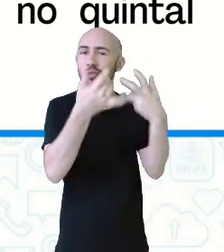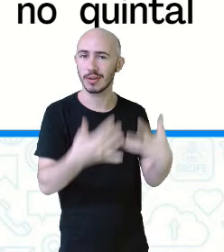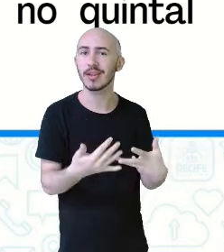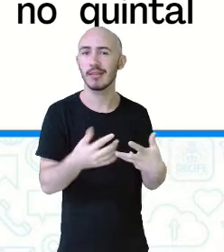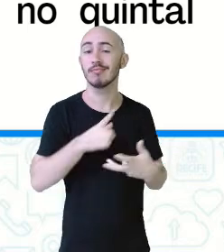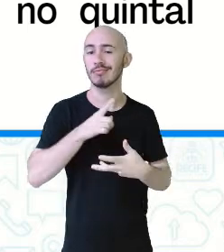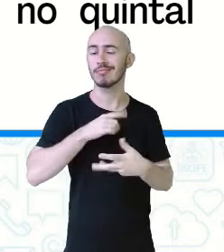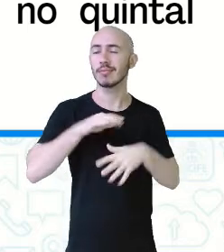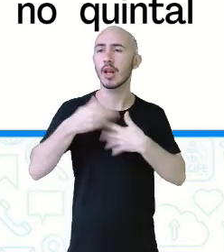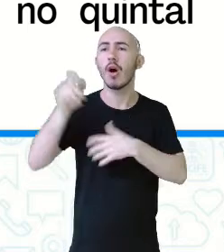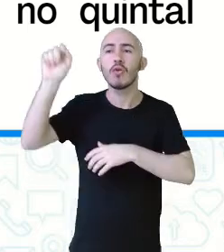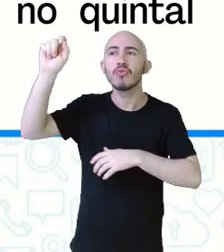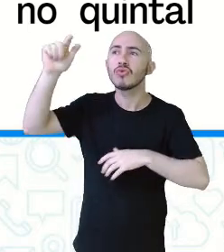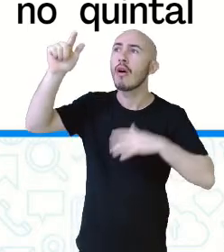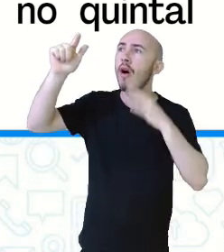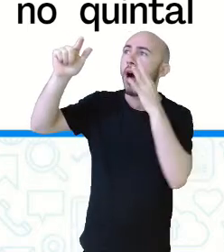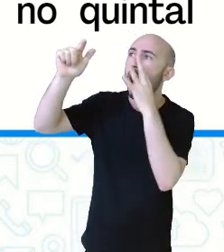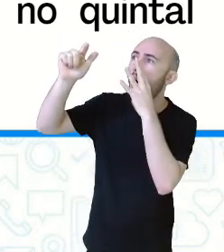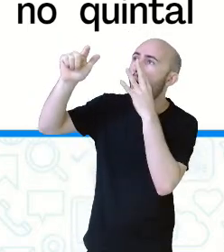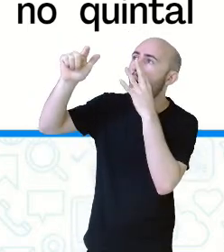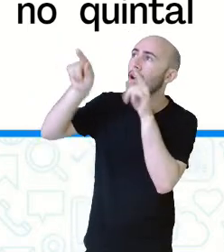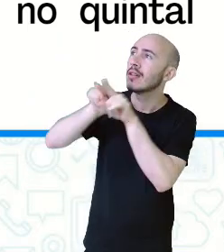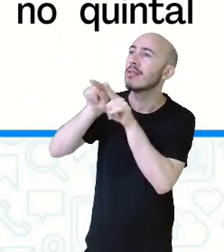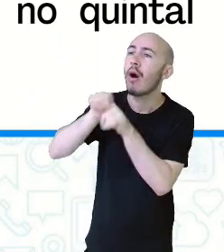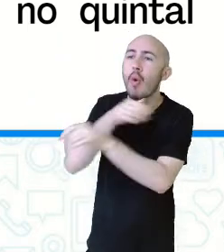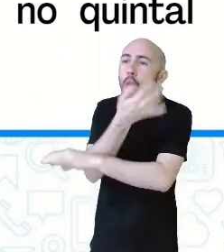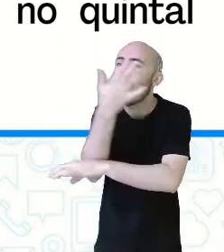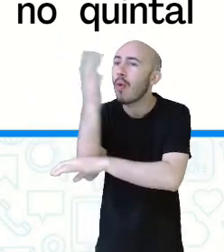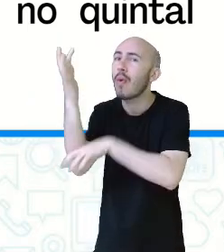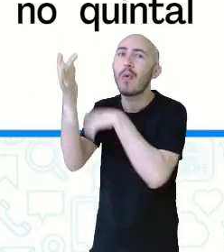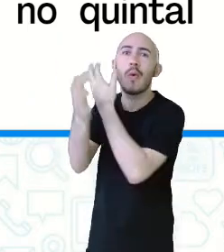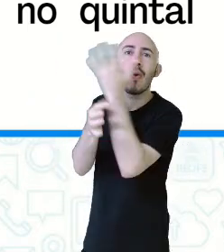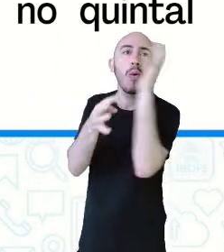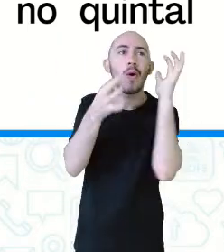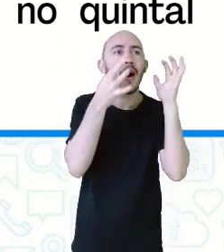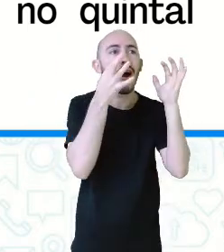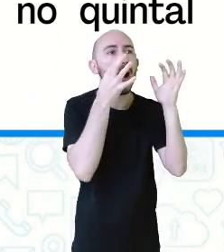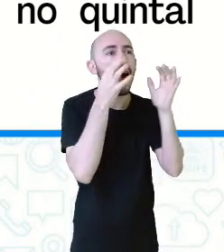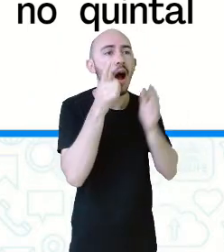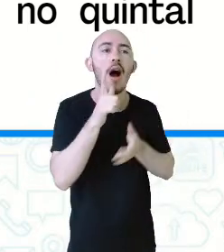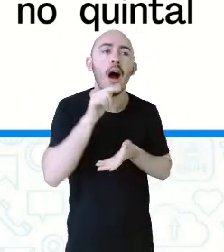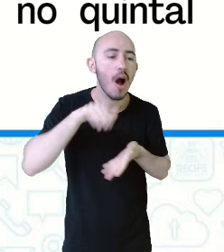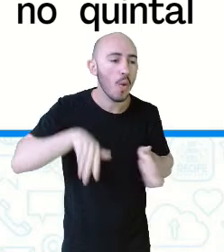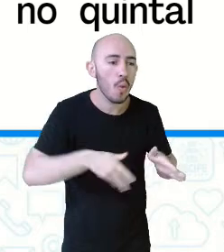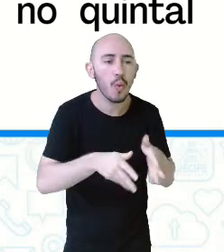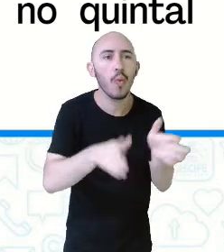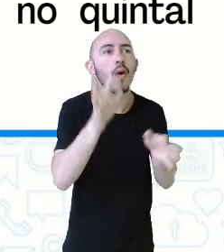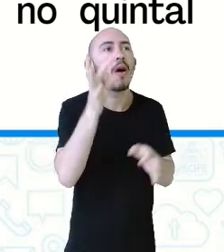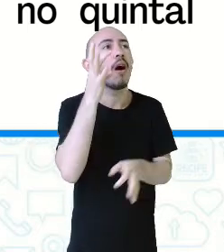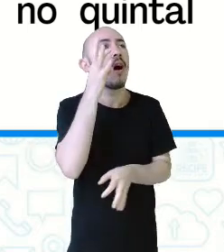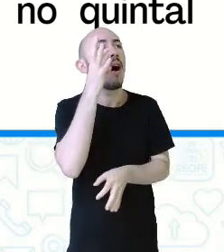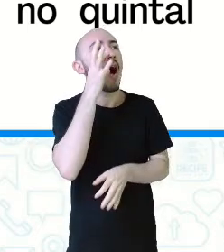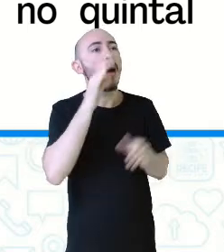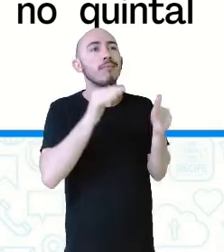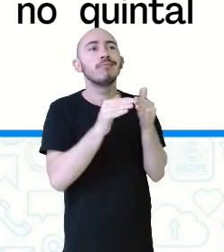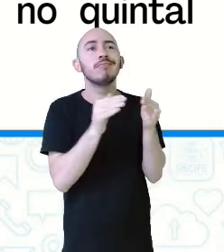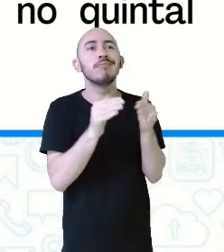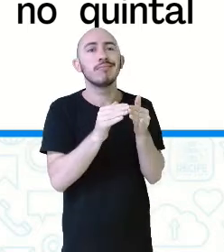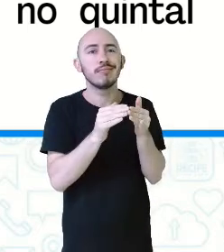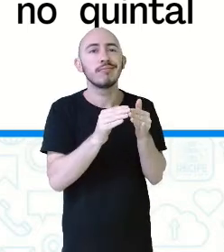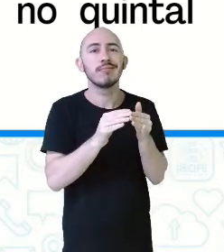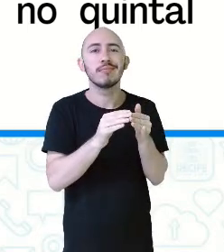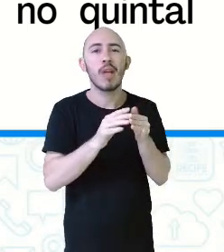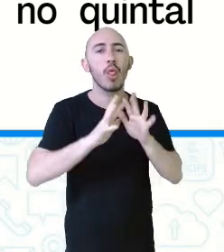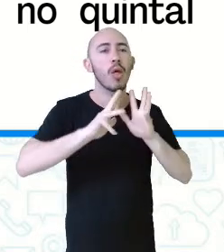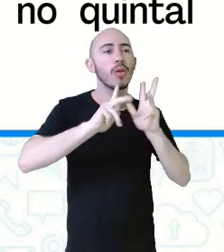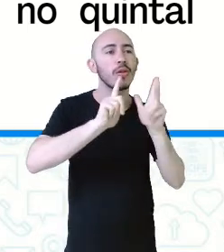Admirou a luz do sol, o verdor das árvores, a correnteza dos ribeirões, a habitação dos homens e